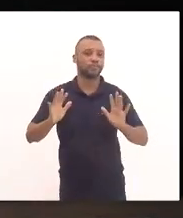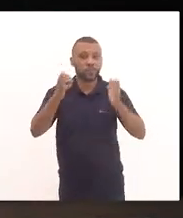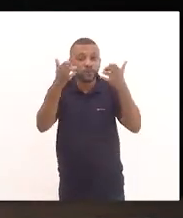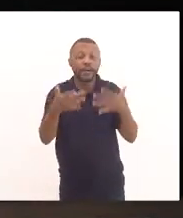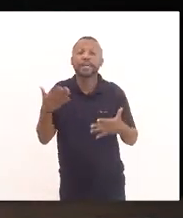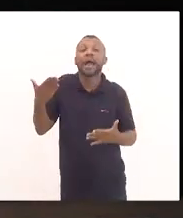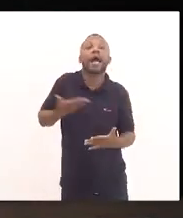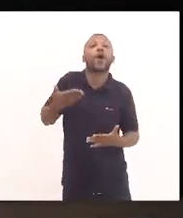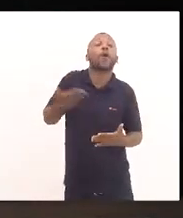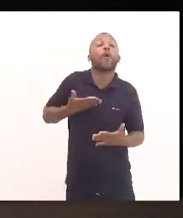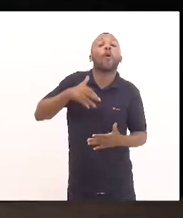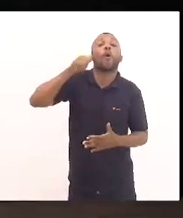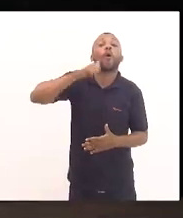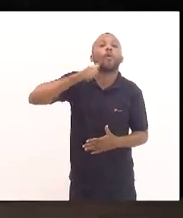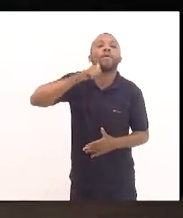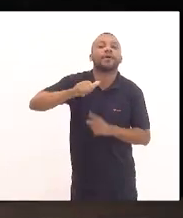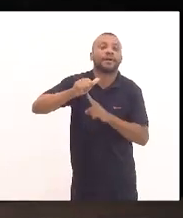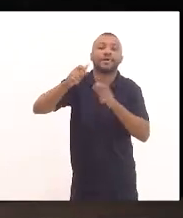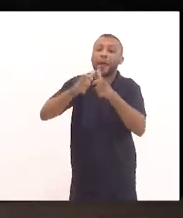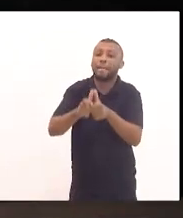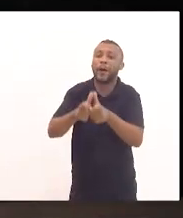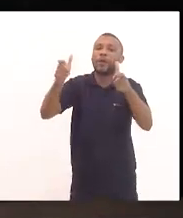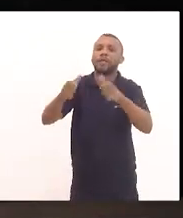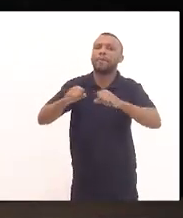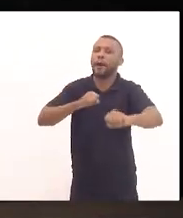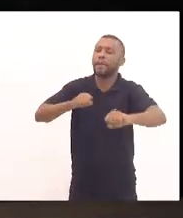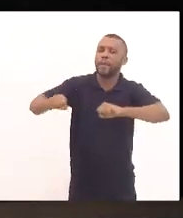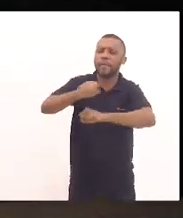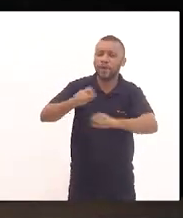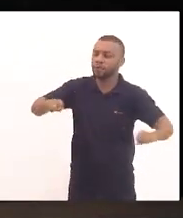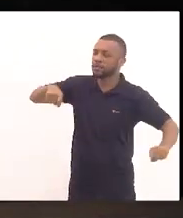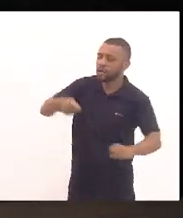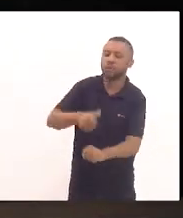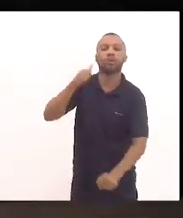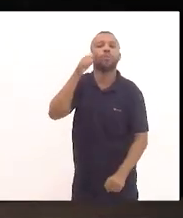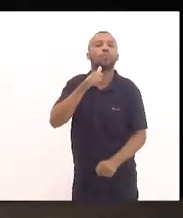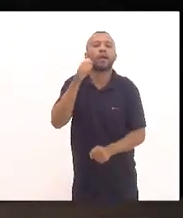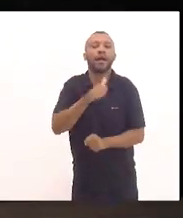companheiras, porque grande parte dessas lutadoras são mulheres,